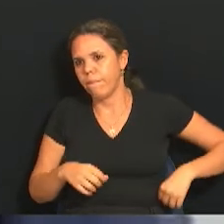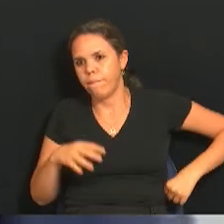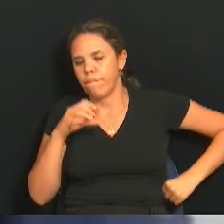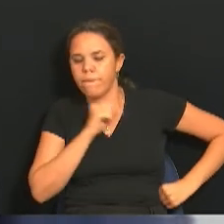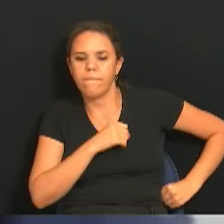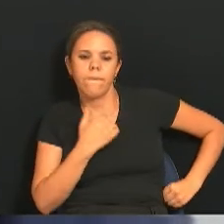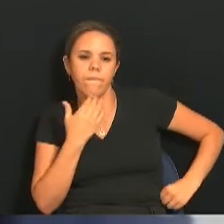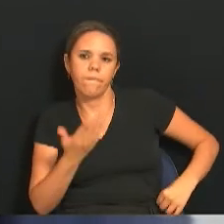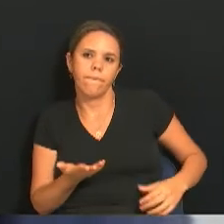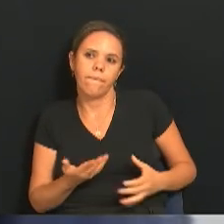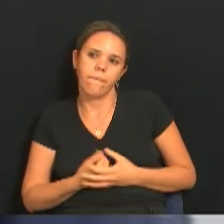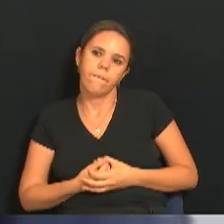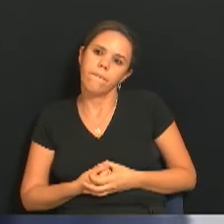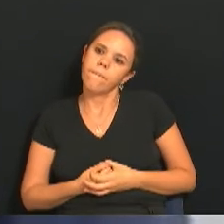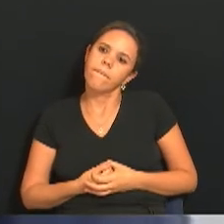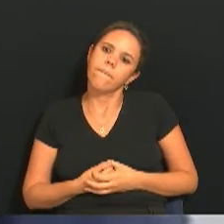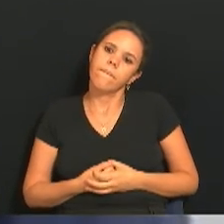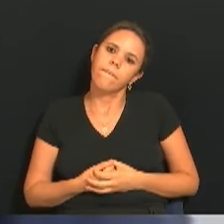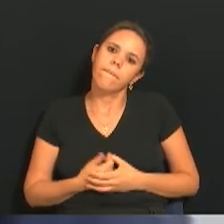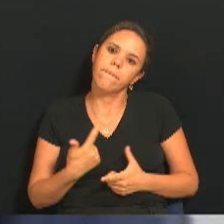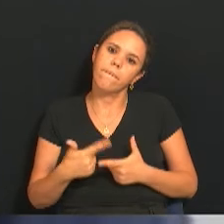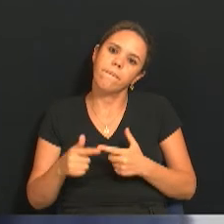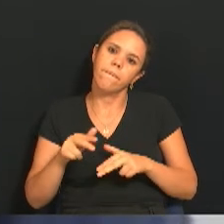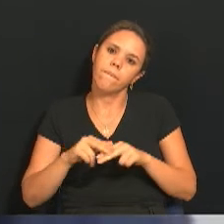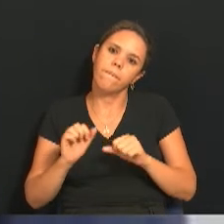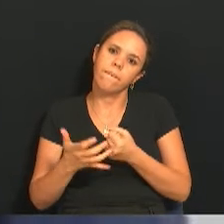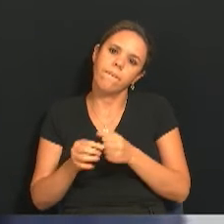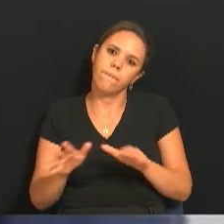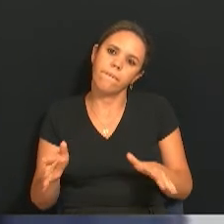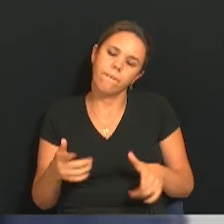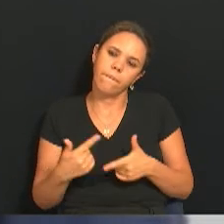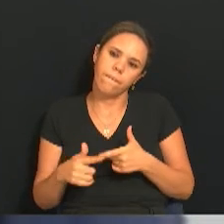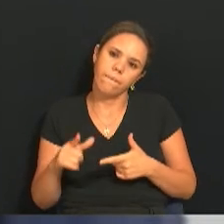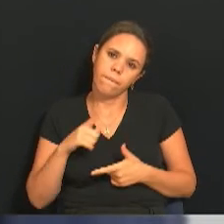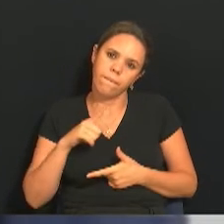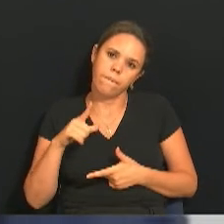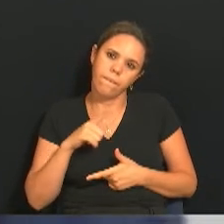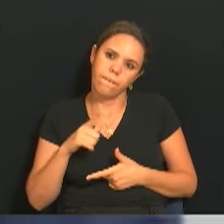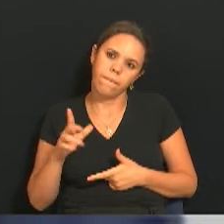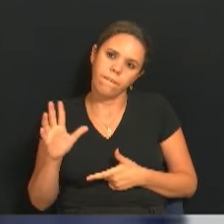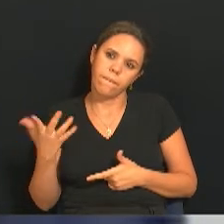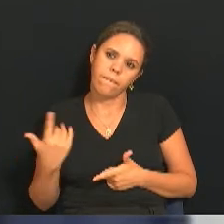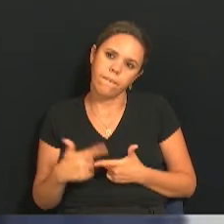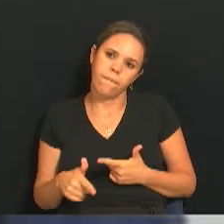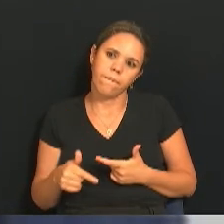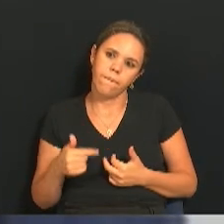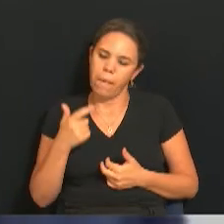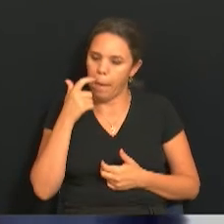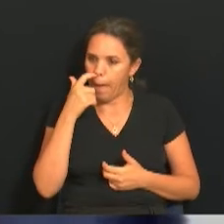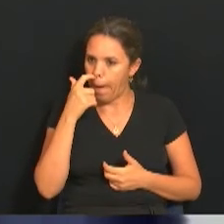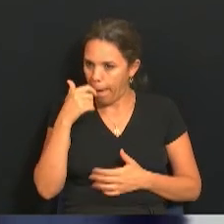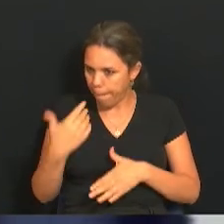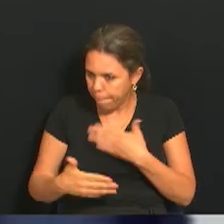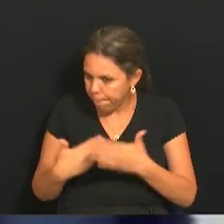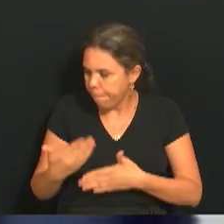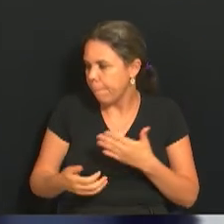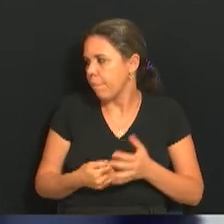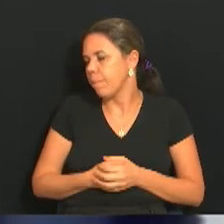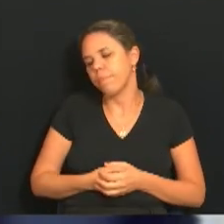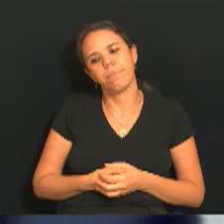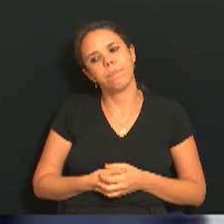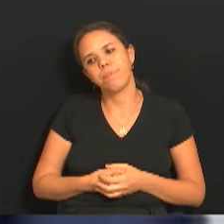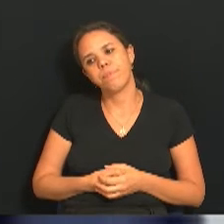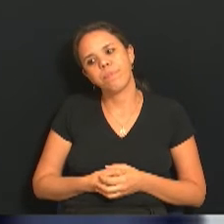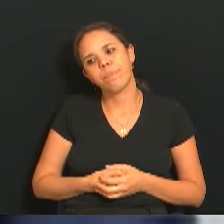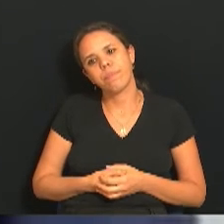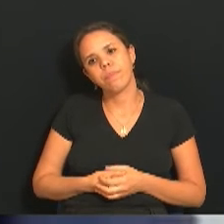causa somente da pandemia, mas a pandemia também teve grande influência, mas é algo que vem se processando durante muitos e